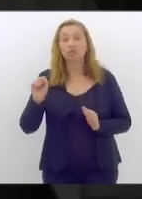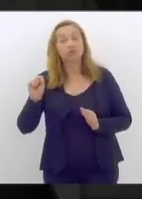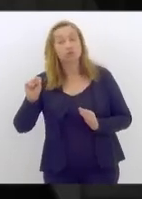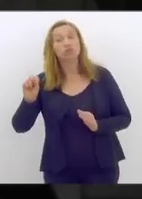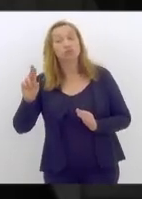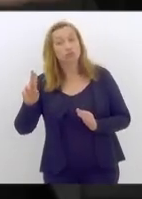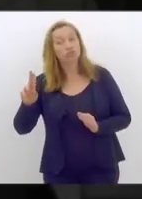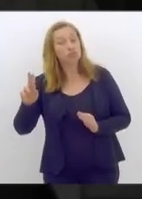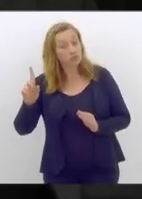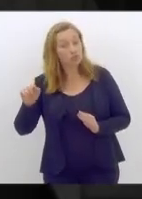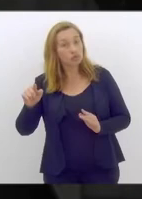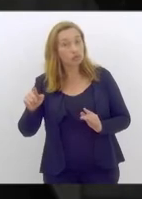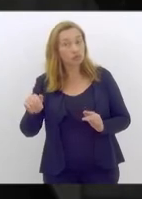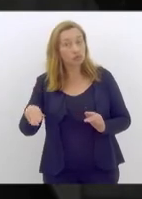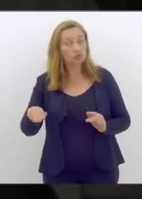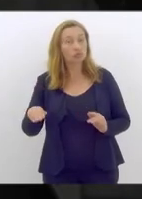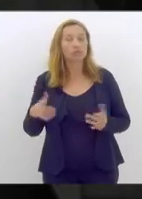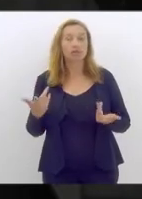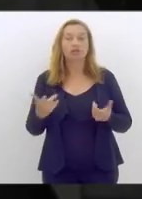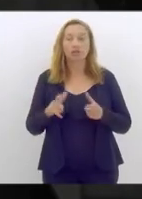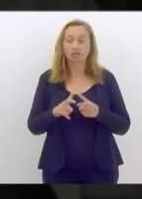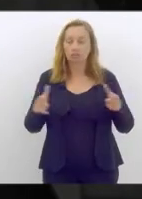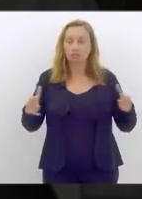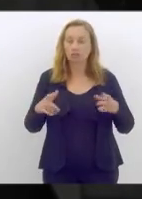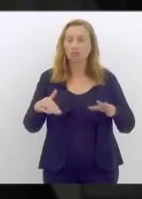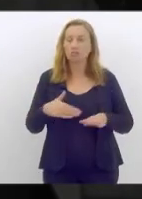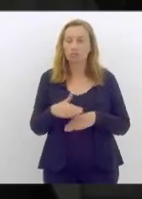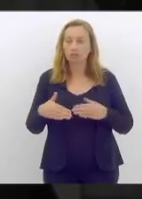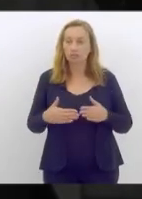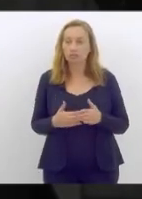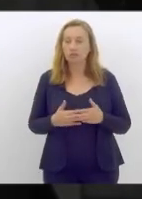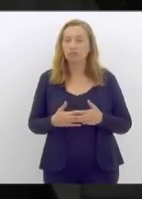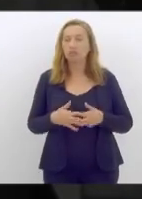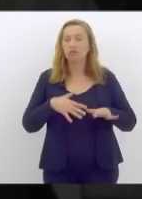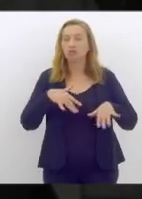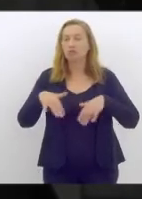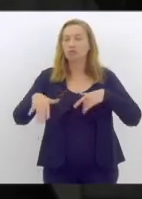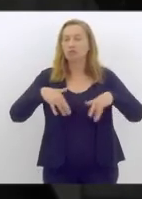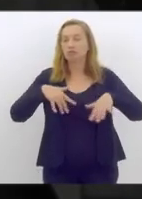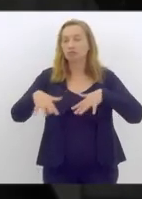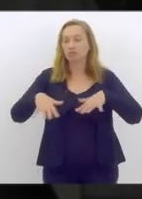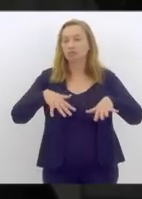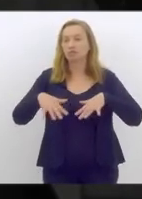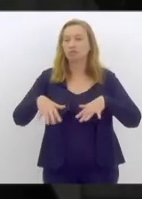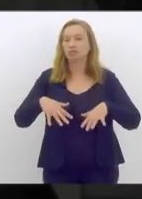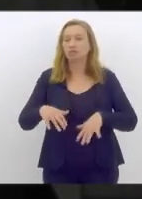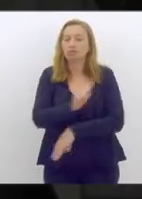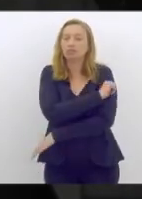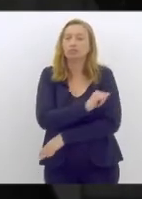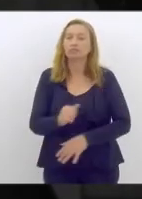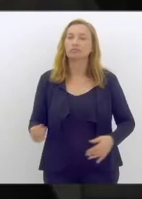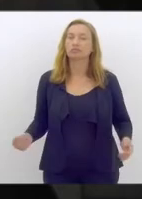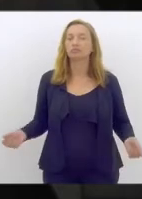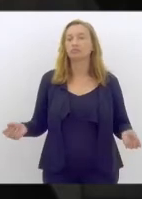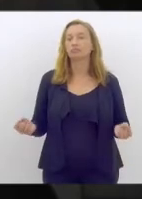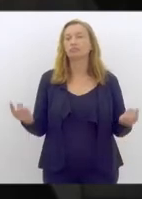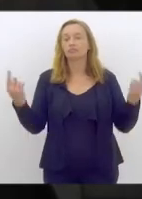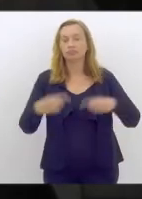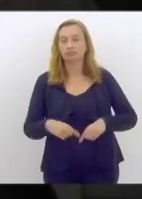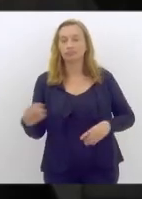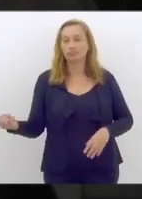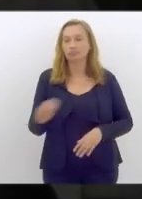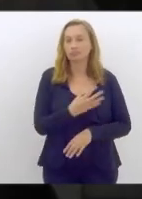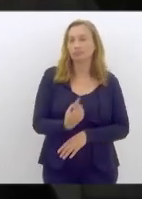Sisu deu uma amplitude interessante a questão da circulação de estudante pelo Brasil mas trouxe desafios novos não é como por exemplo um jovem